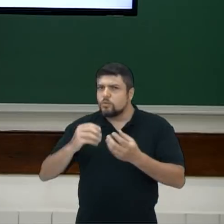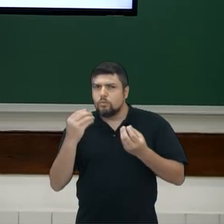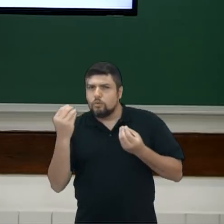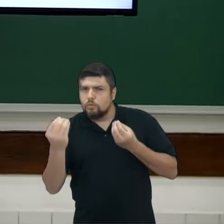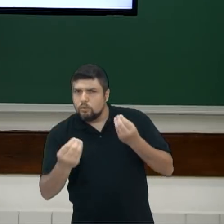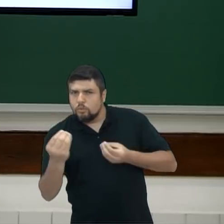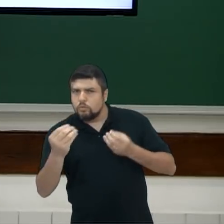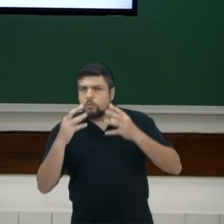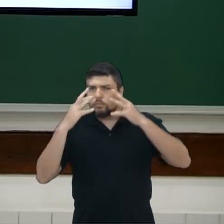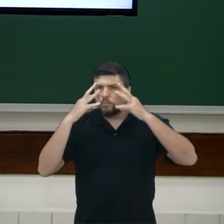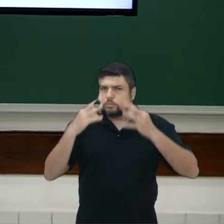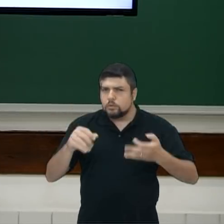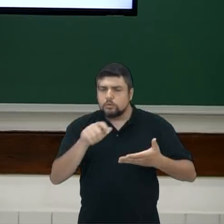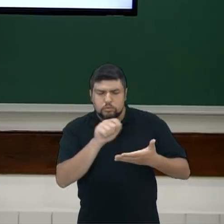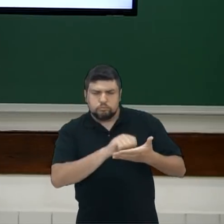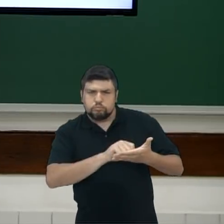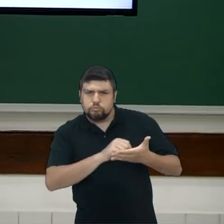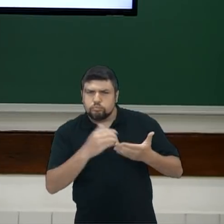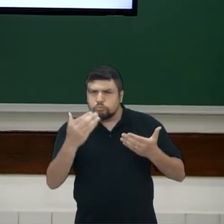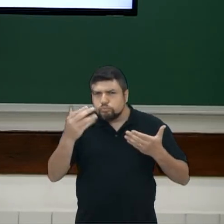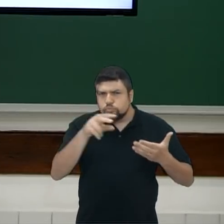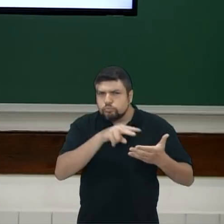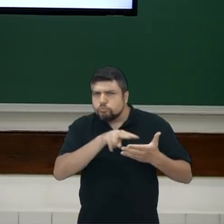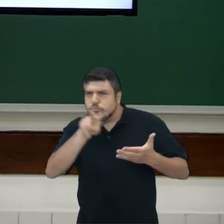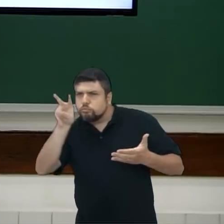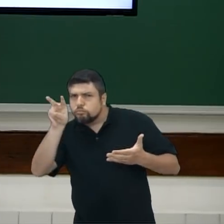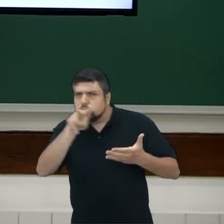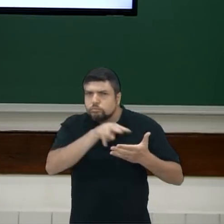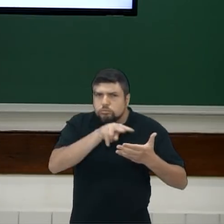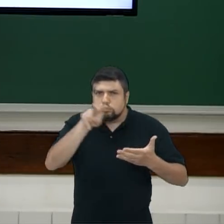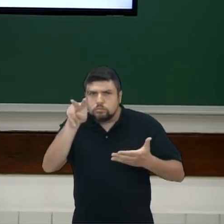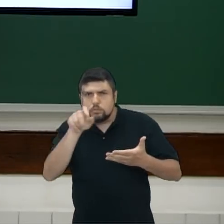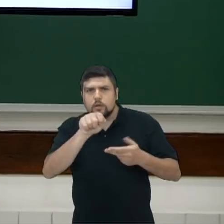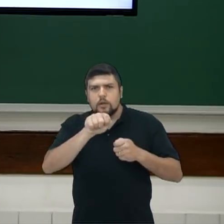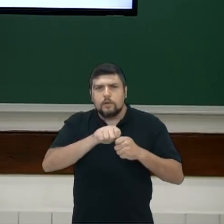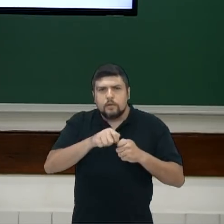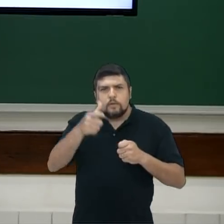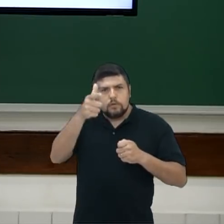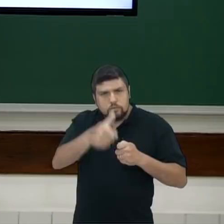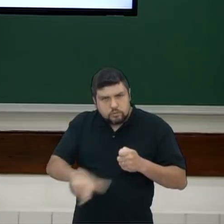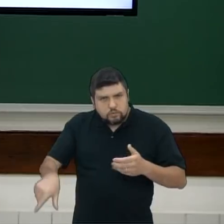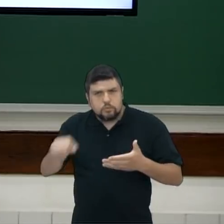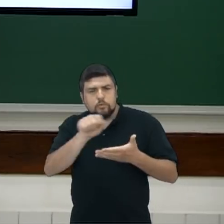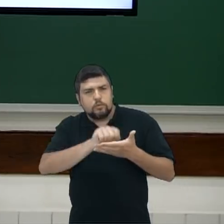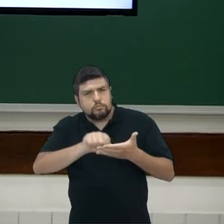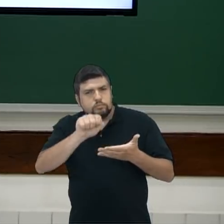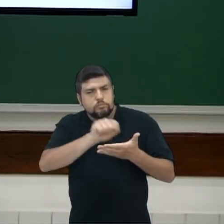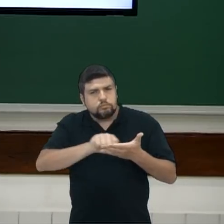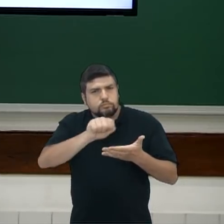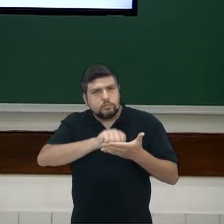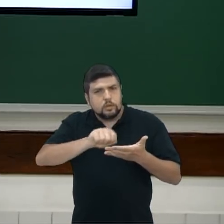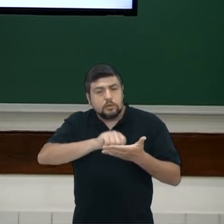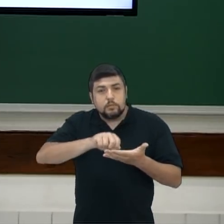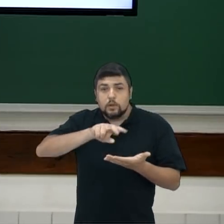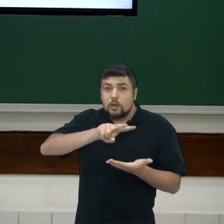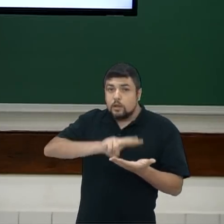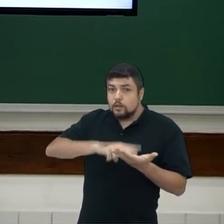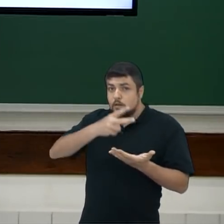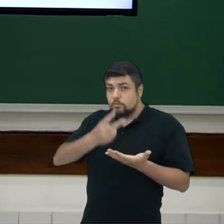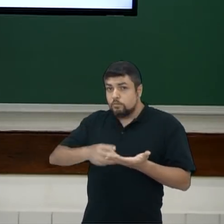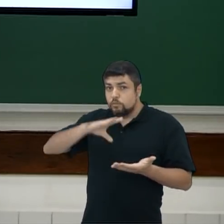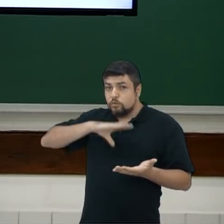bastante atenção, apaga se você errou, refaz, anota. É bom que você faça a tradução.